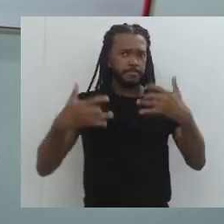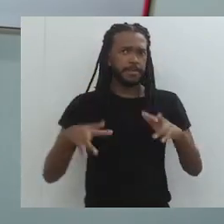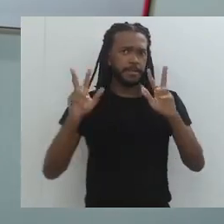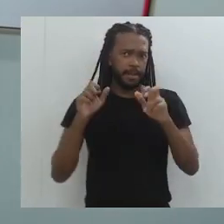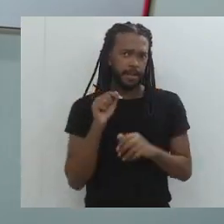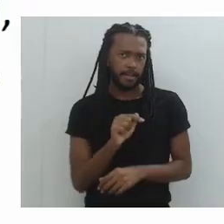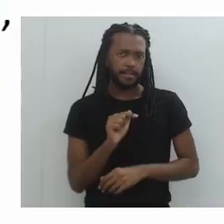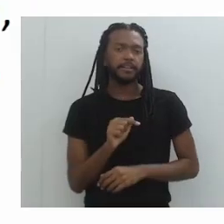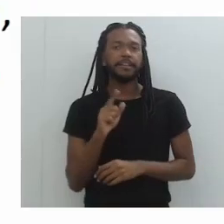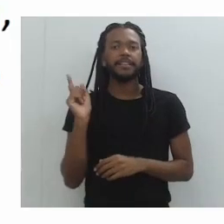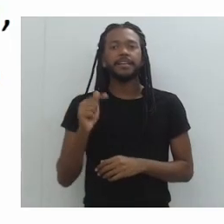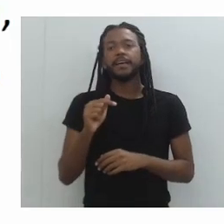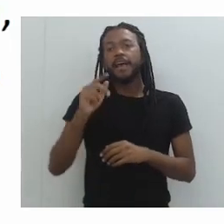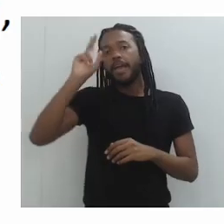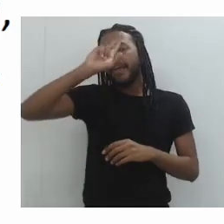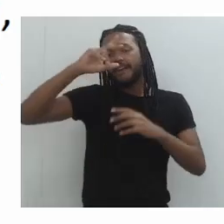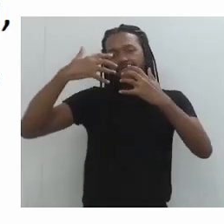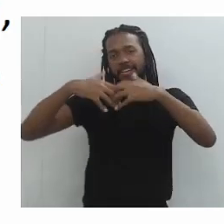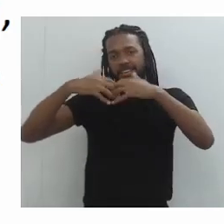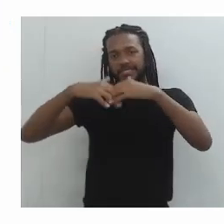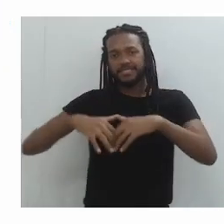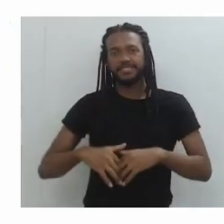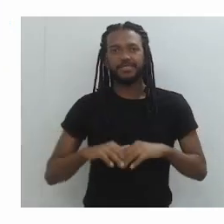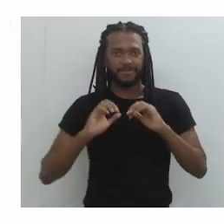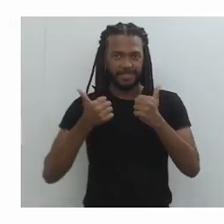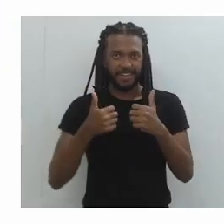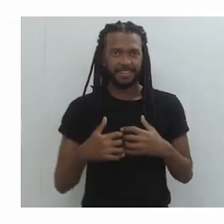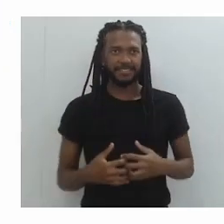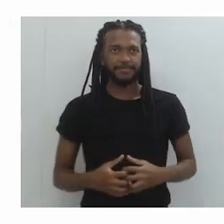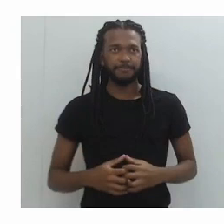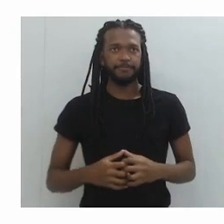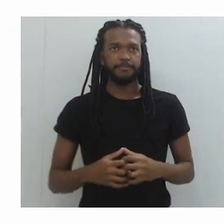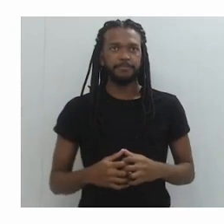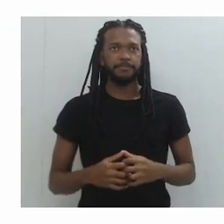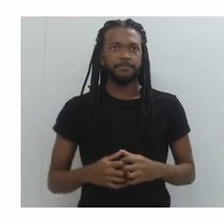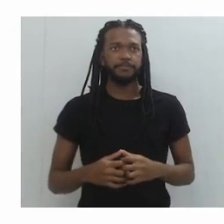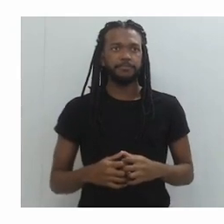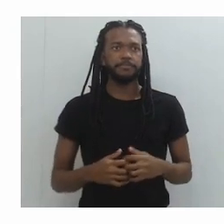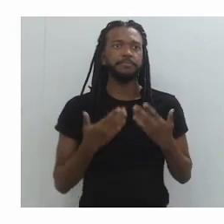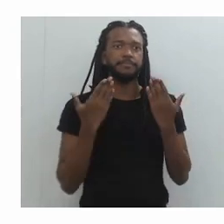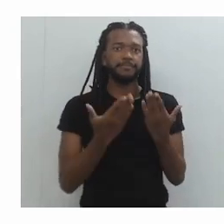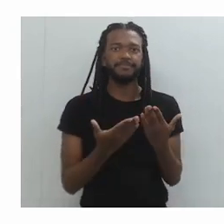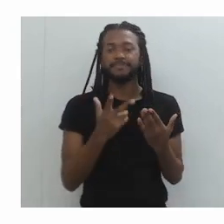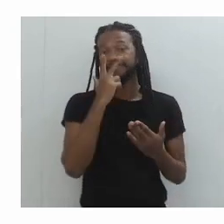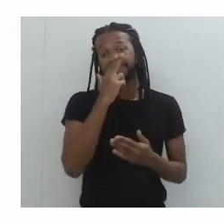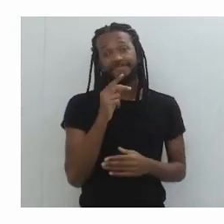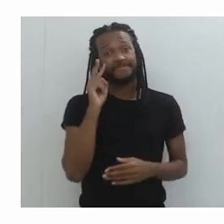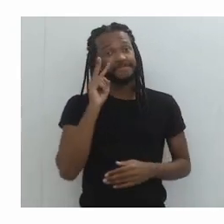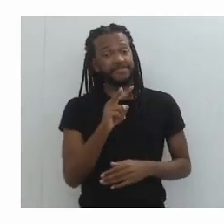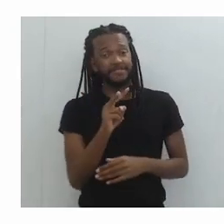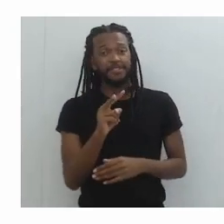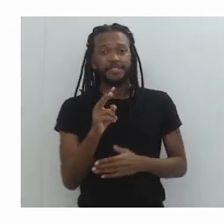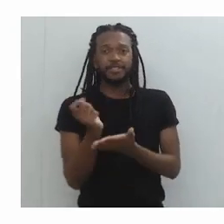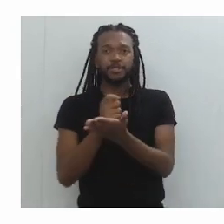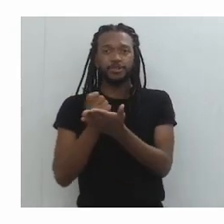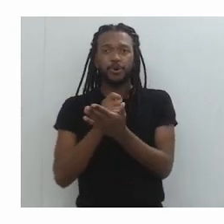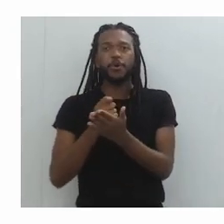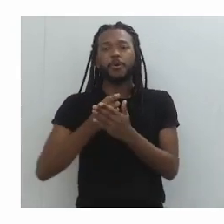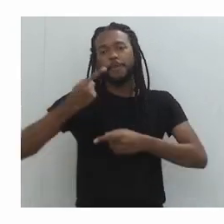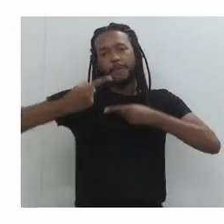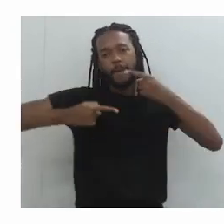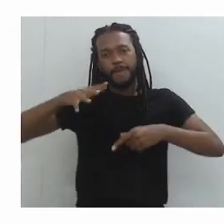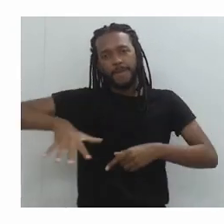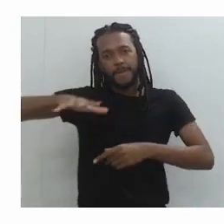dele. Isso foi só uma reflexão, tá certo? E aí, olha que jogo popular maravilhoso. Será que